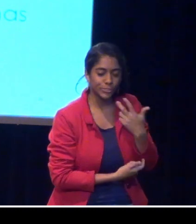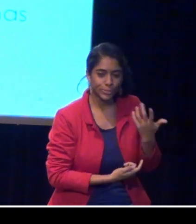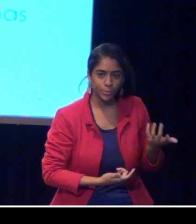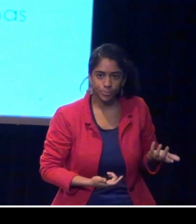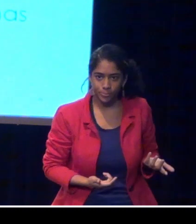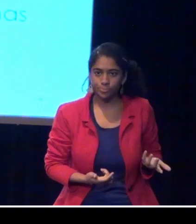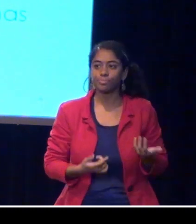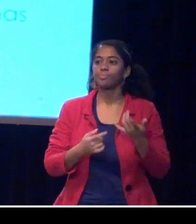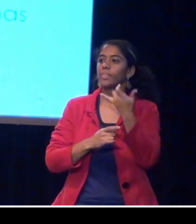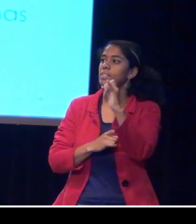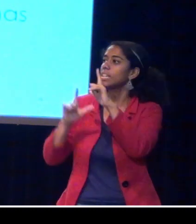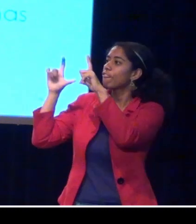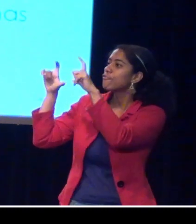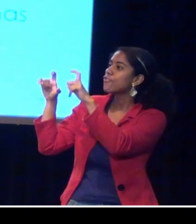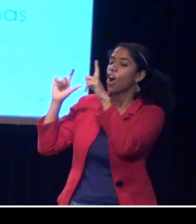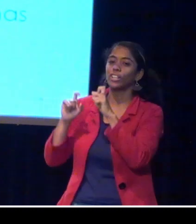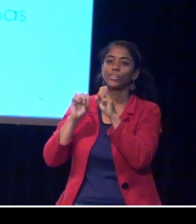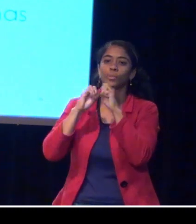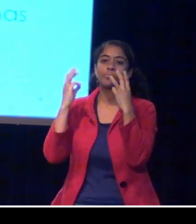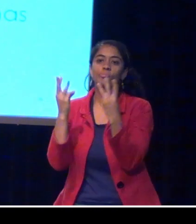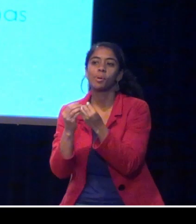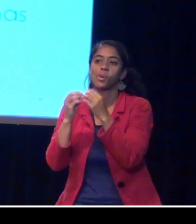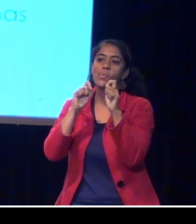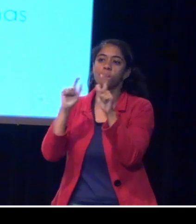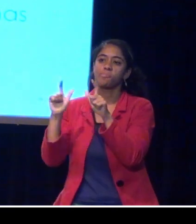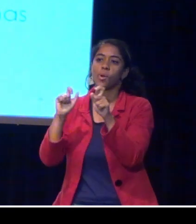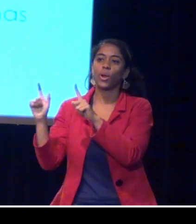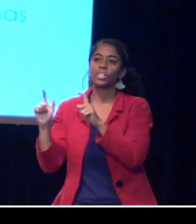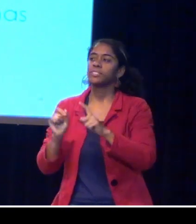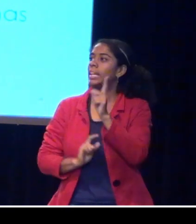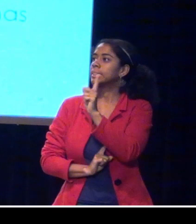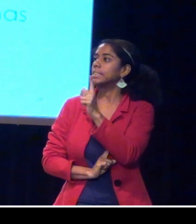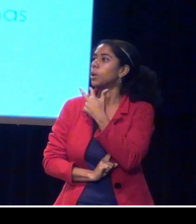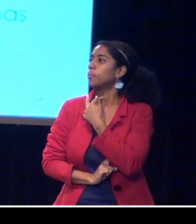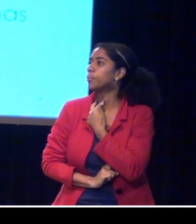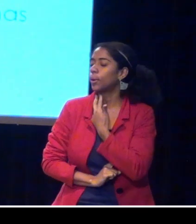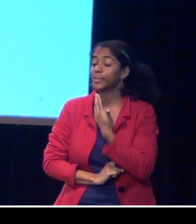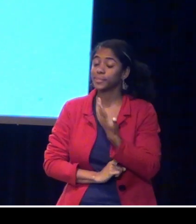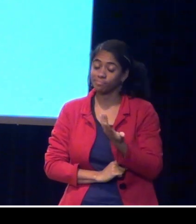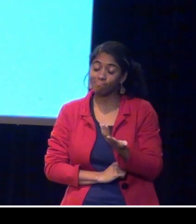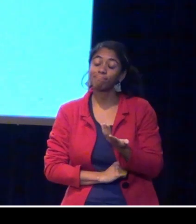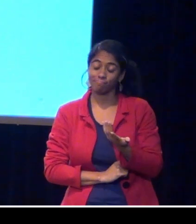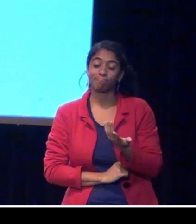no PowerPoint. A gente nega, a gente quer uma certa distância, né?